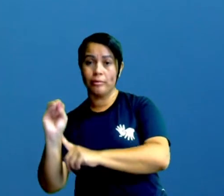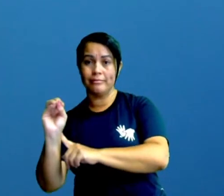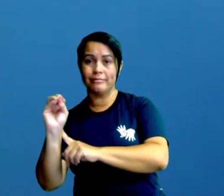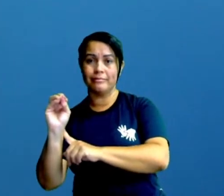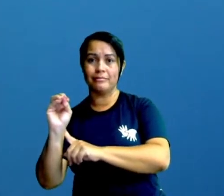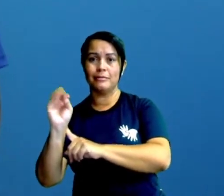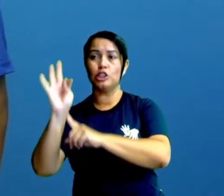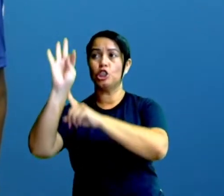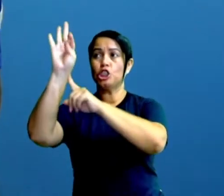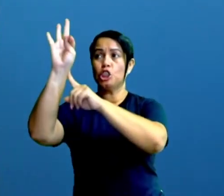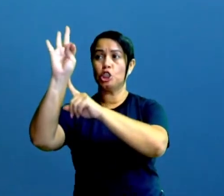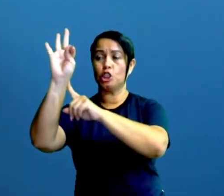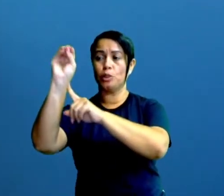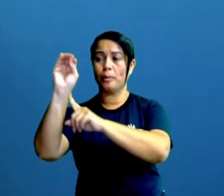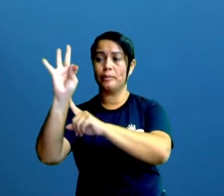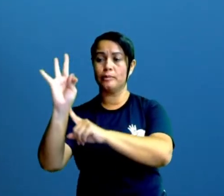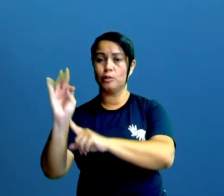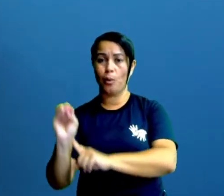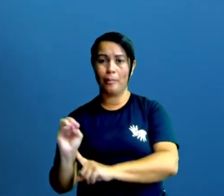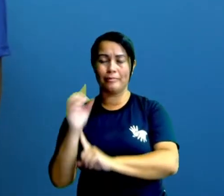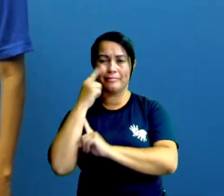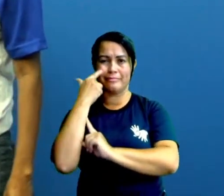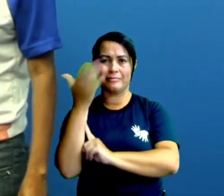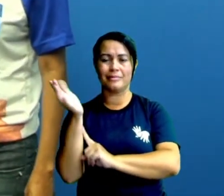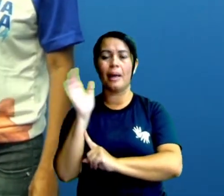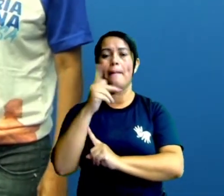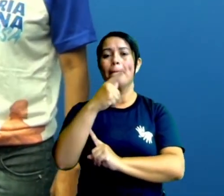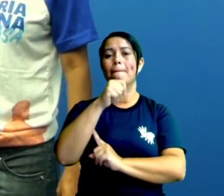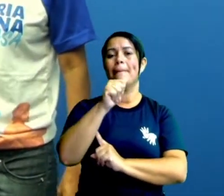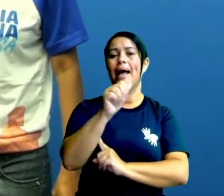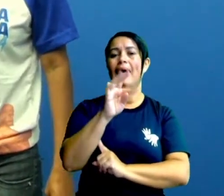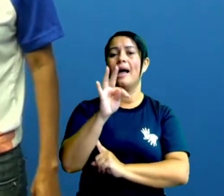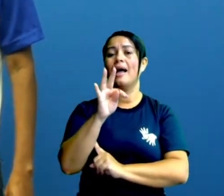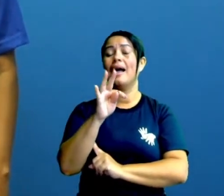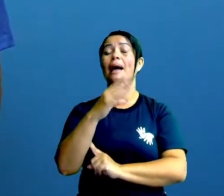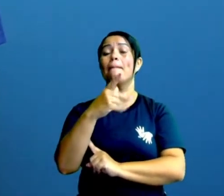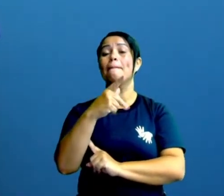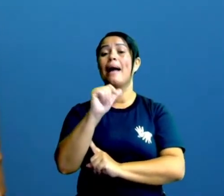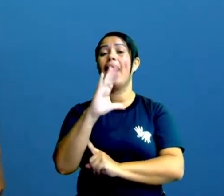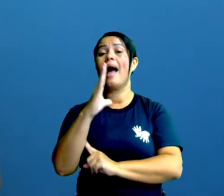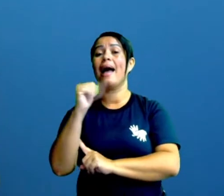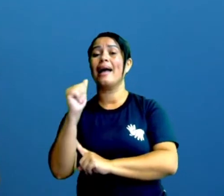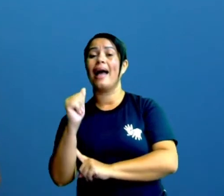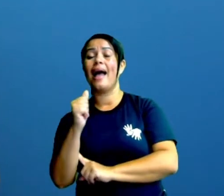gato aqui ó pá vaca